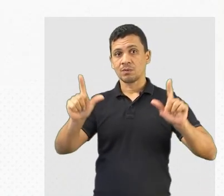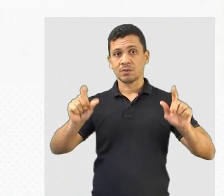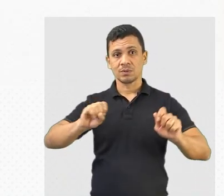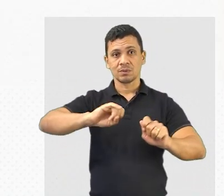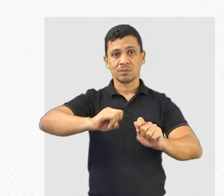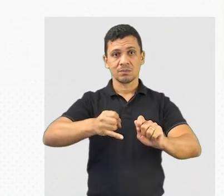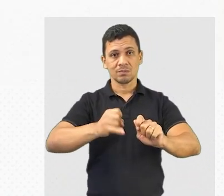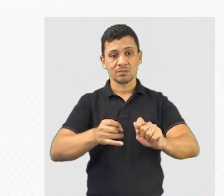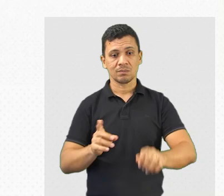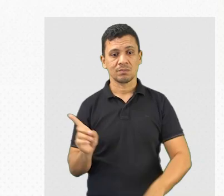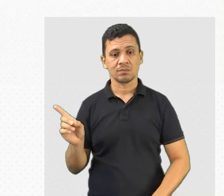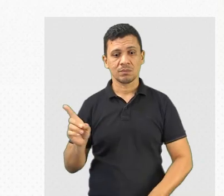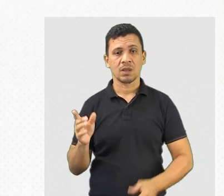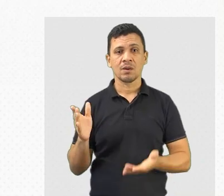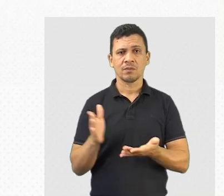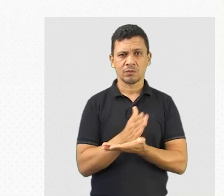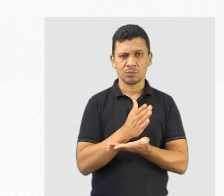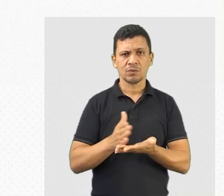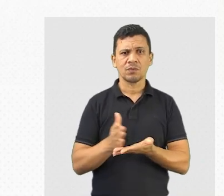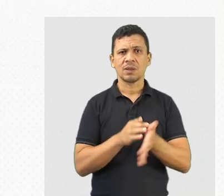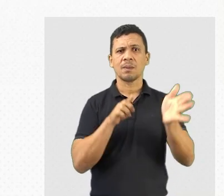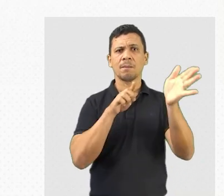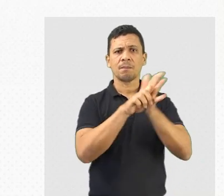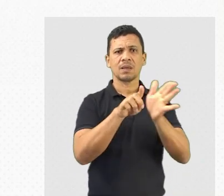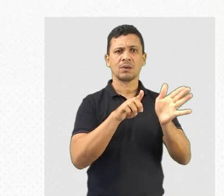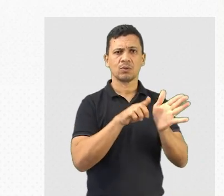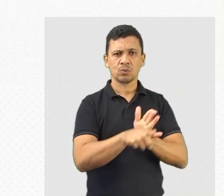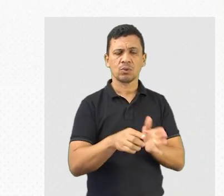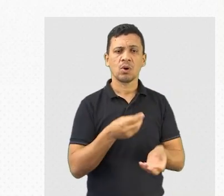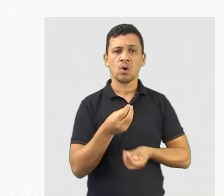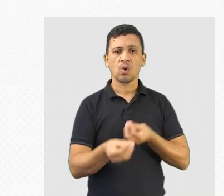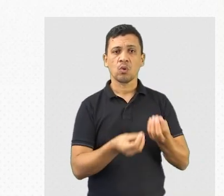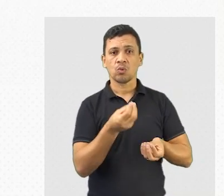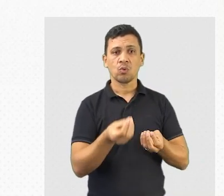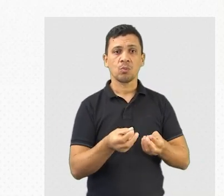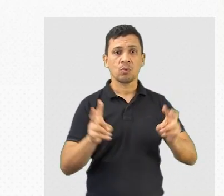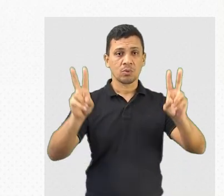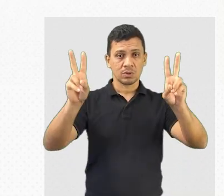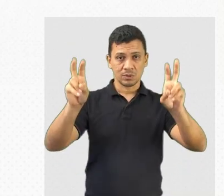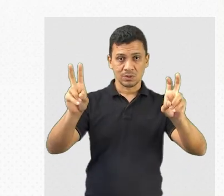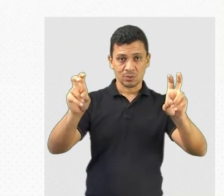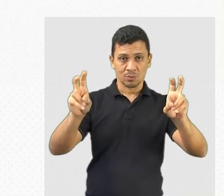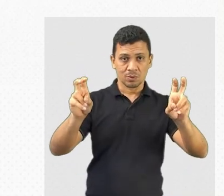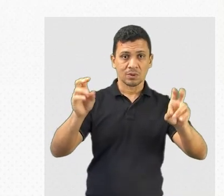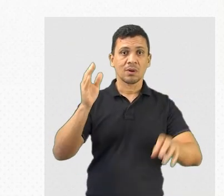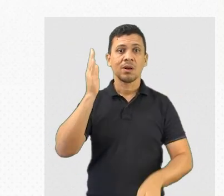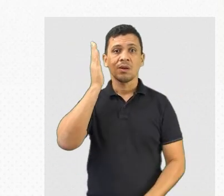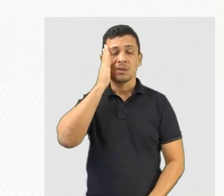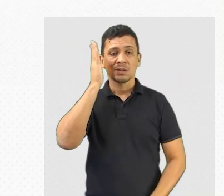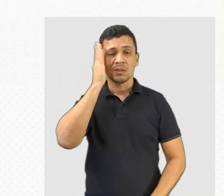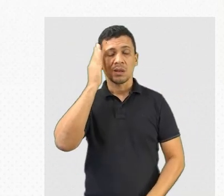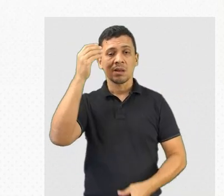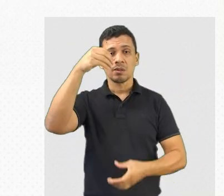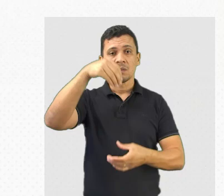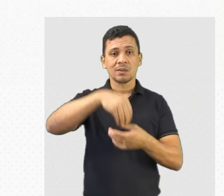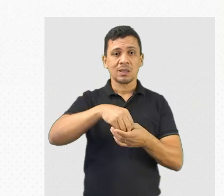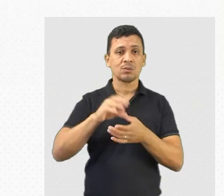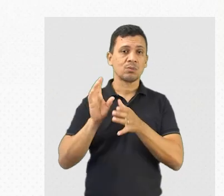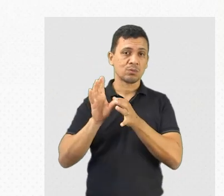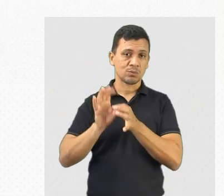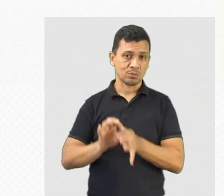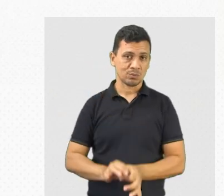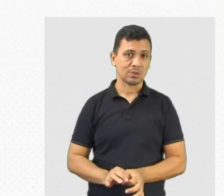adjetivo. Vamos ver algumas questões, como é que nós incorporamos esses assuntos dentro do nosso contexto